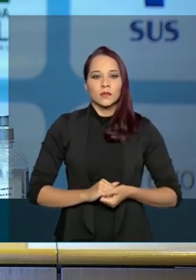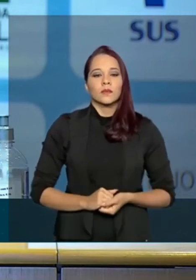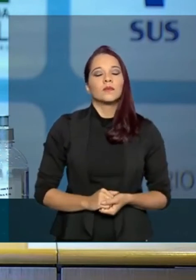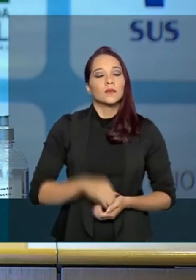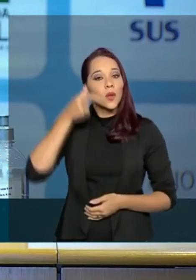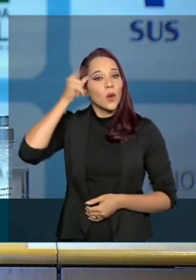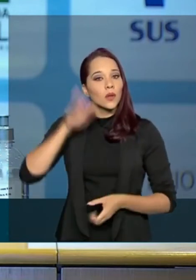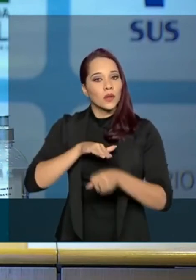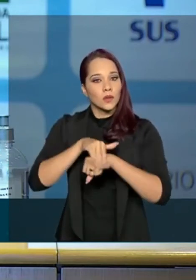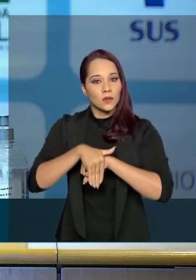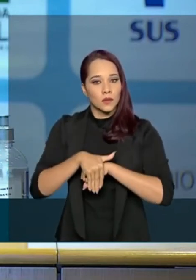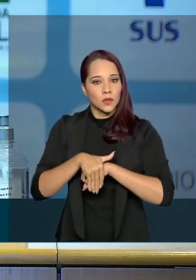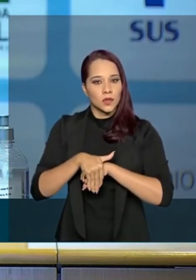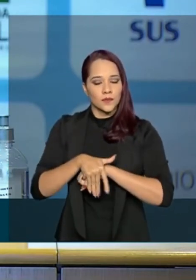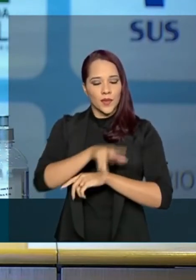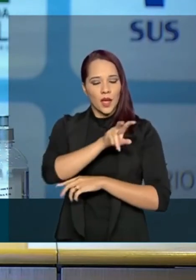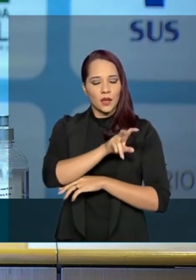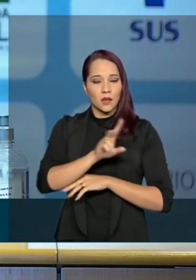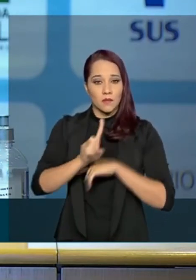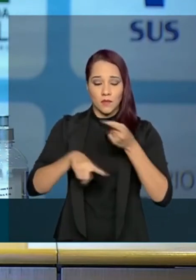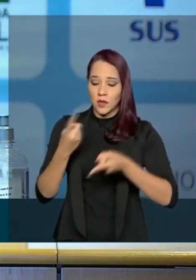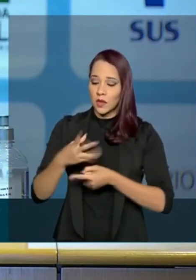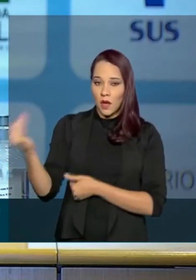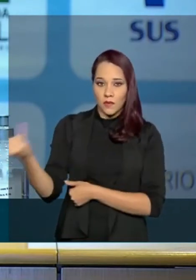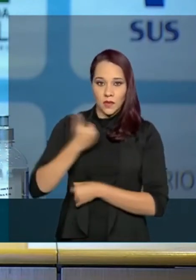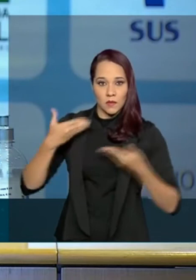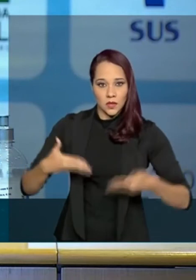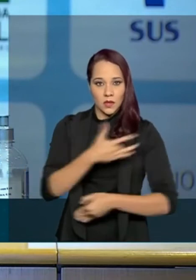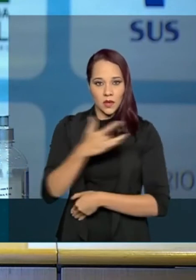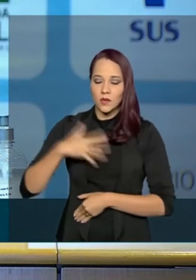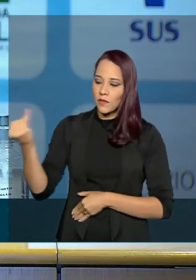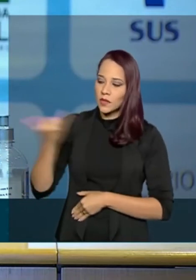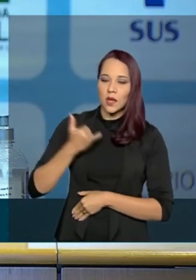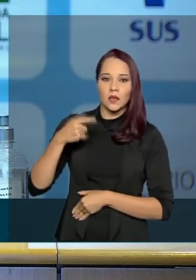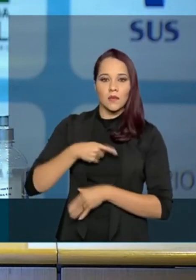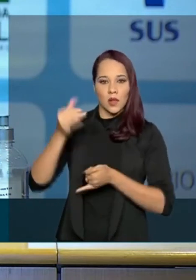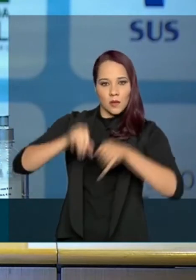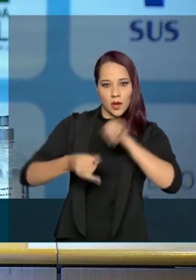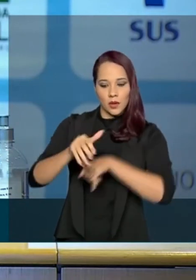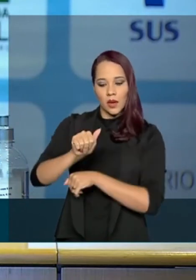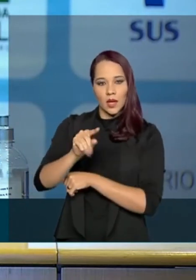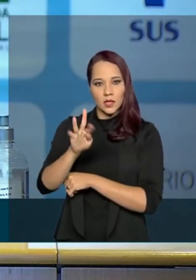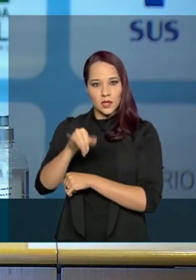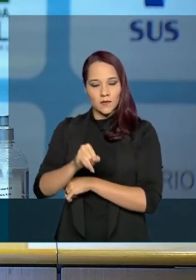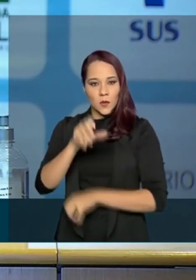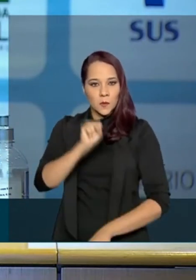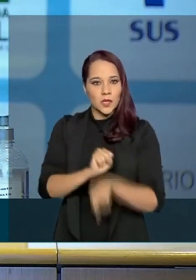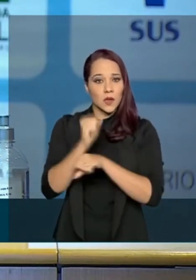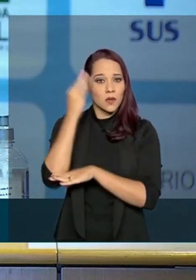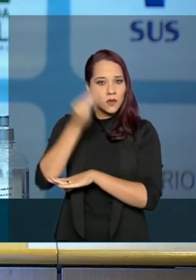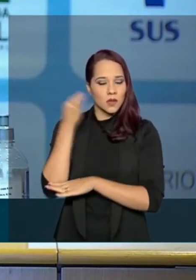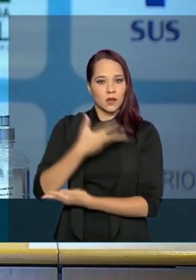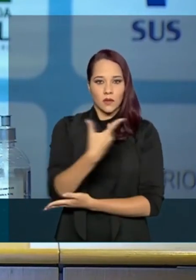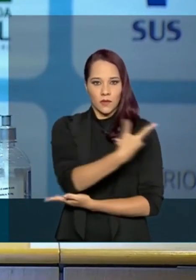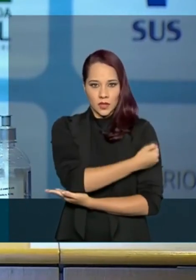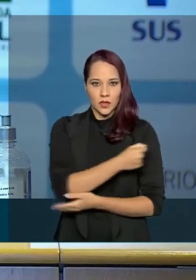Ontem à noite, assim que o Ministério da Saúde foi comunicado oficialmente pelo laboratório AstraZeneca sobre a suspensão dos testes da